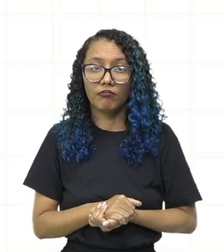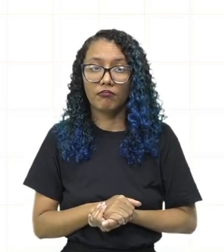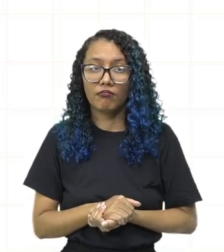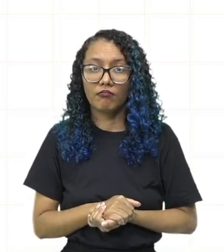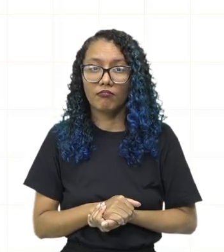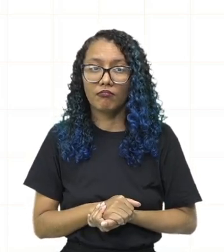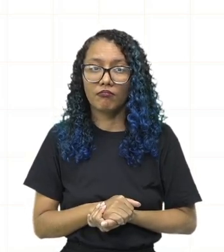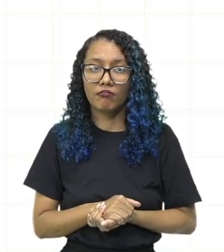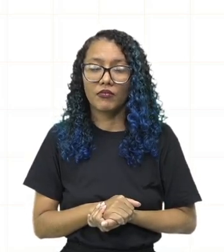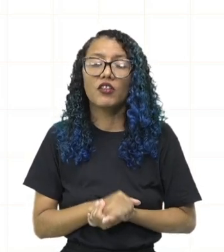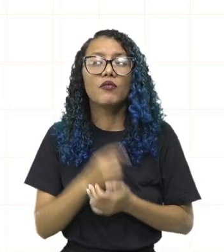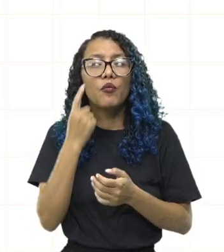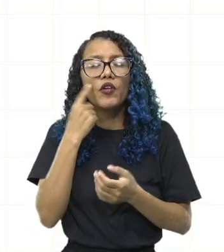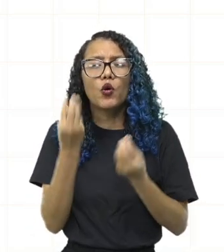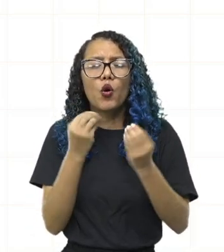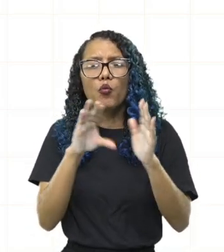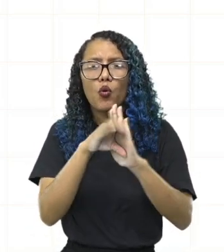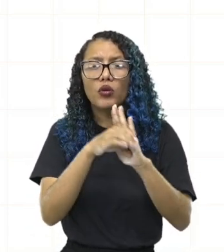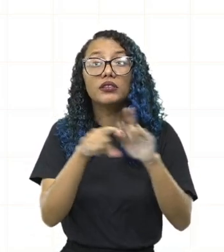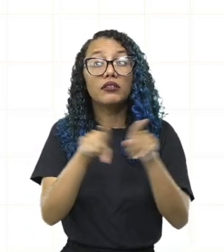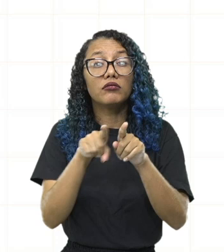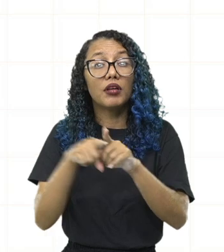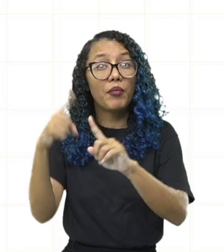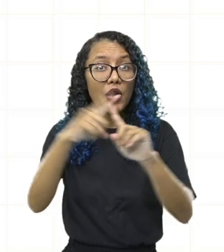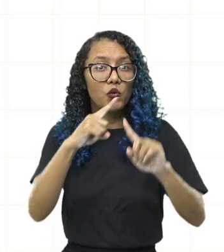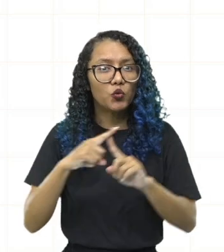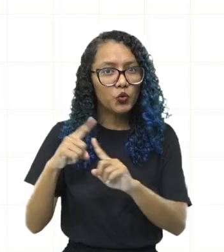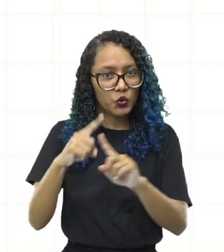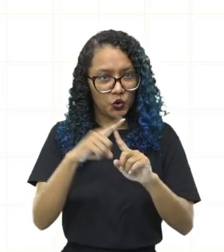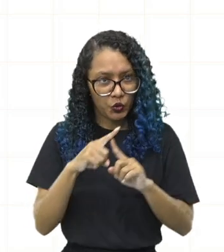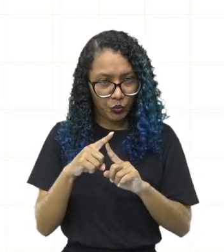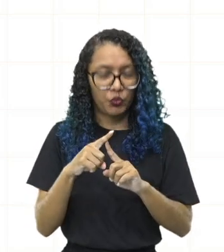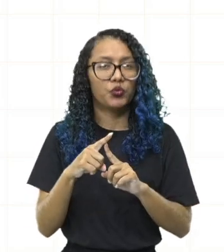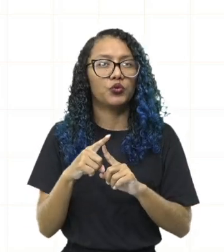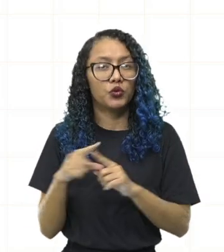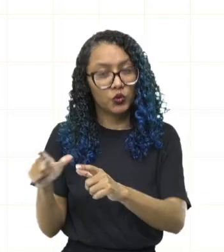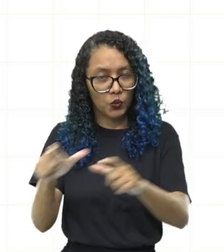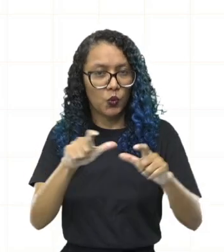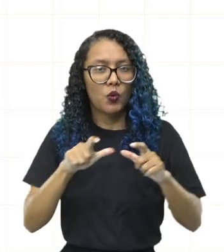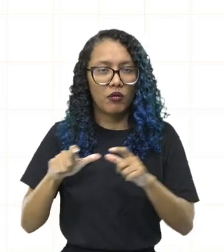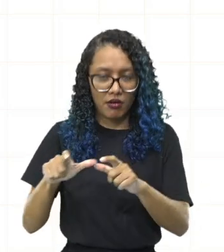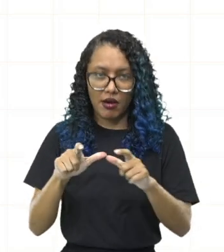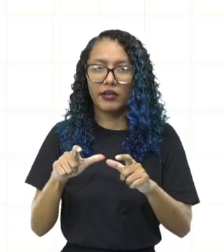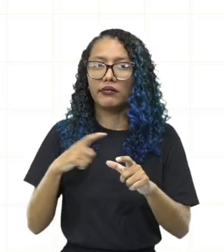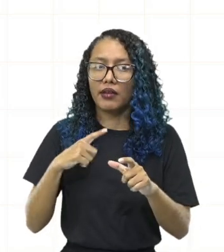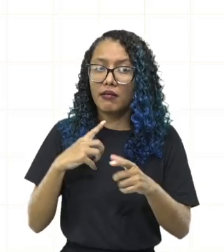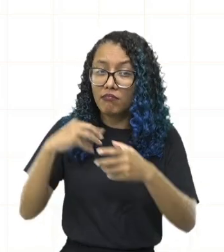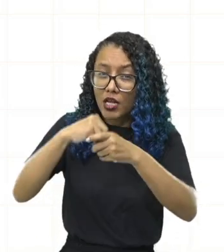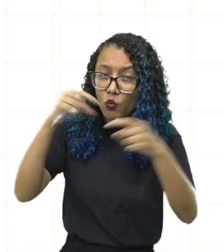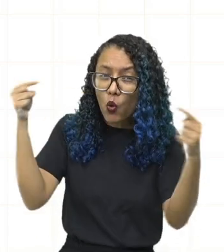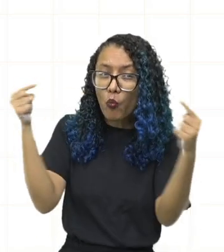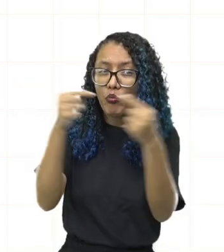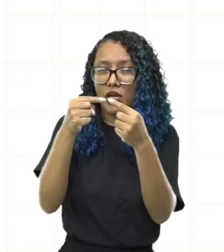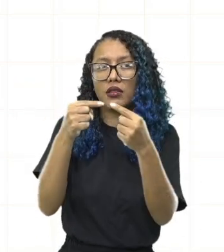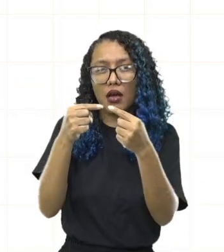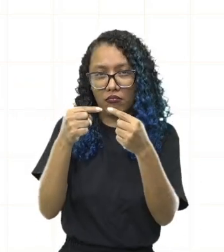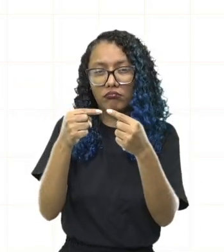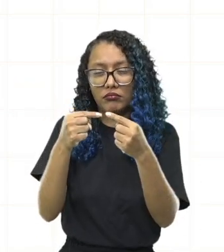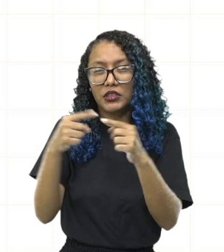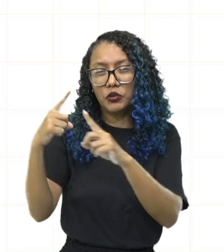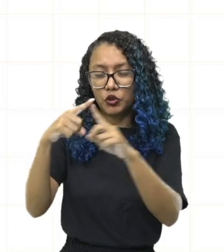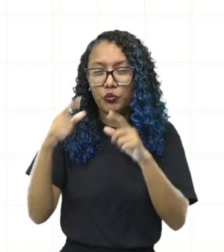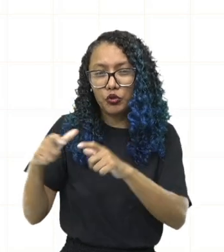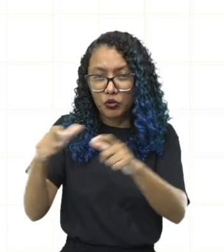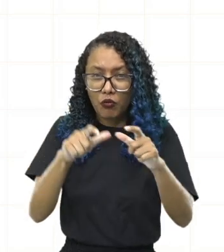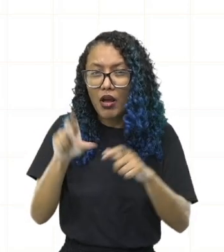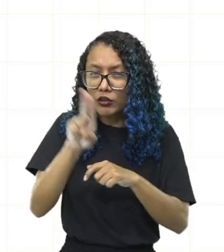sustentável e verificar também as categorias, né, que estão inseridas dentro dessas unidades, que elas são chamadas